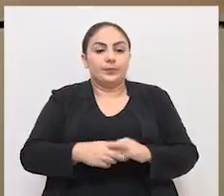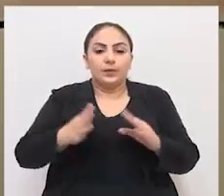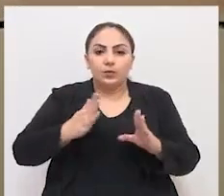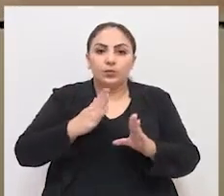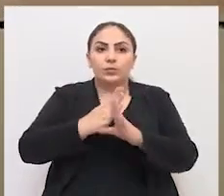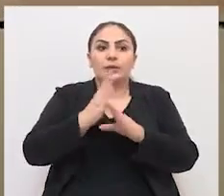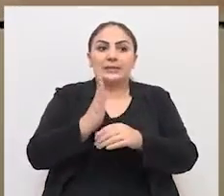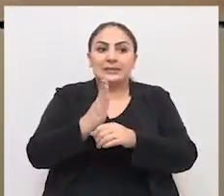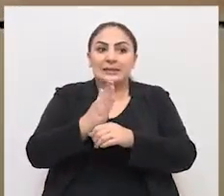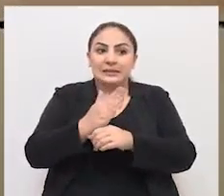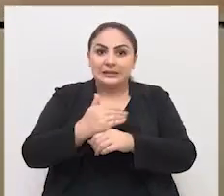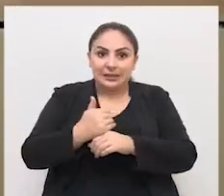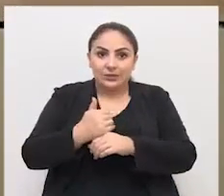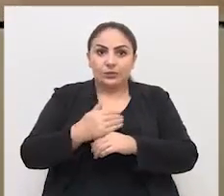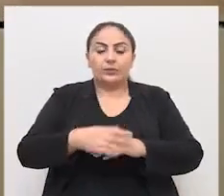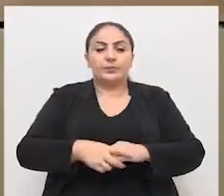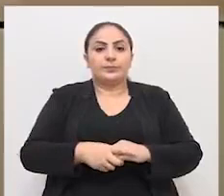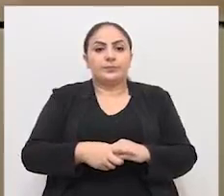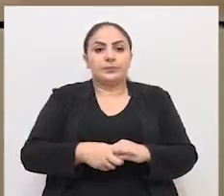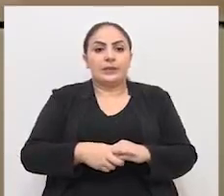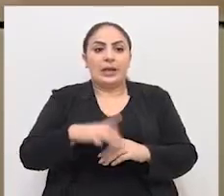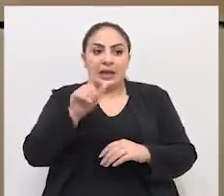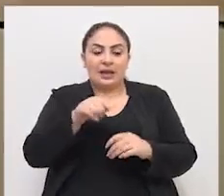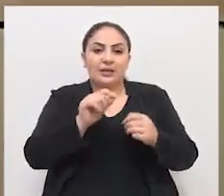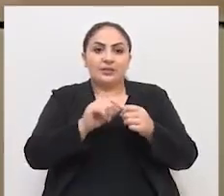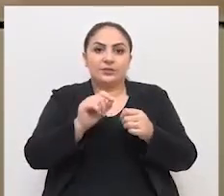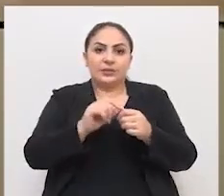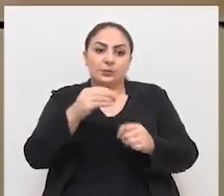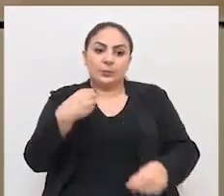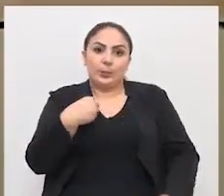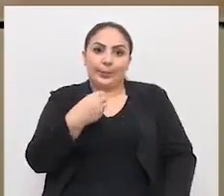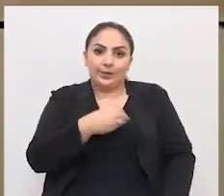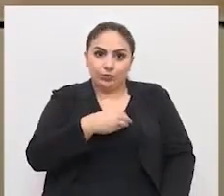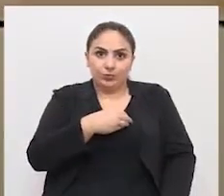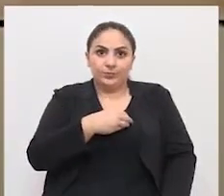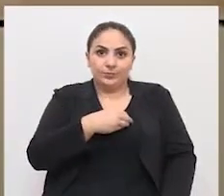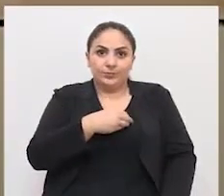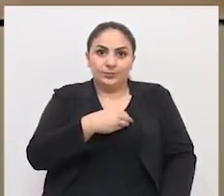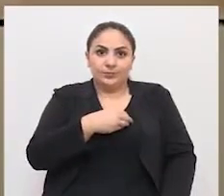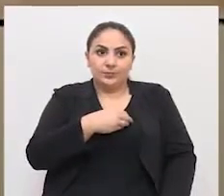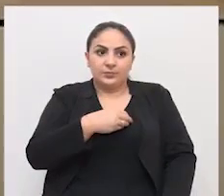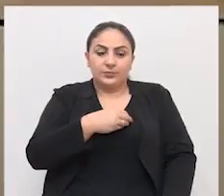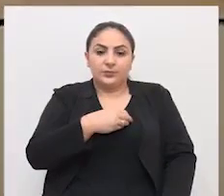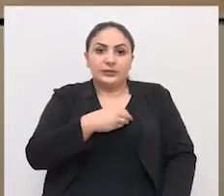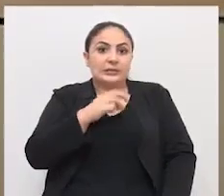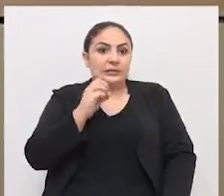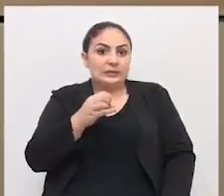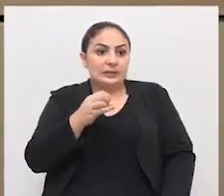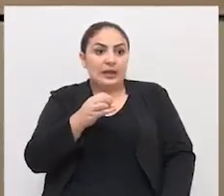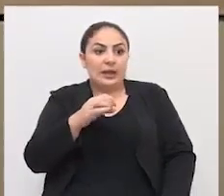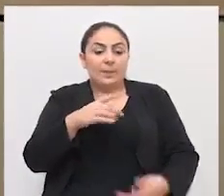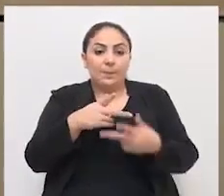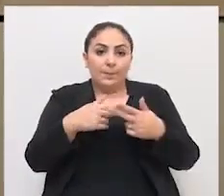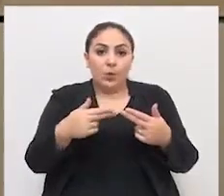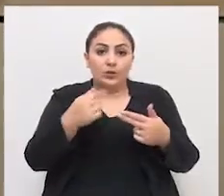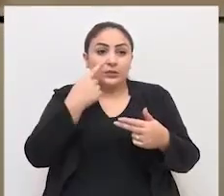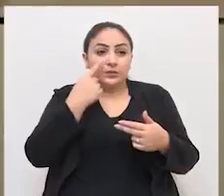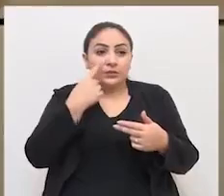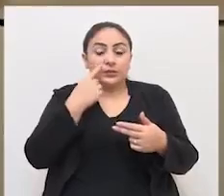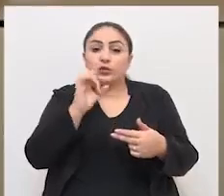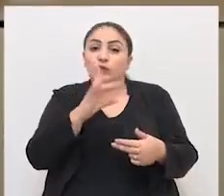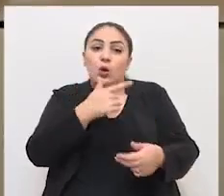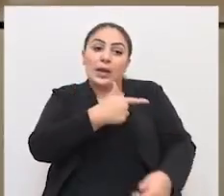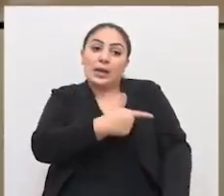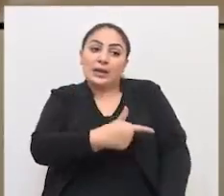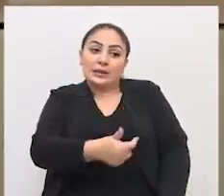O diagnóstico, ele é feito pelo médico. Ele erroneamente foi classificado